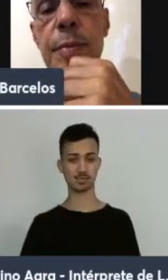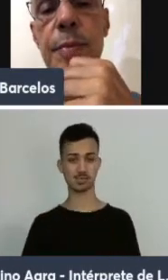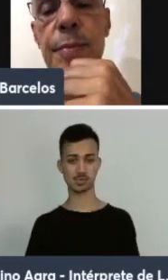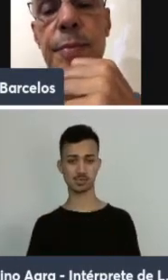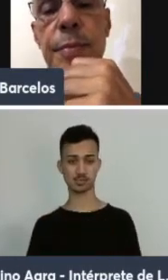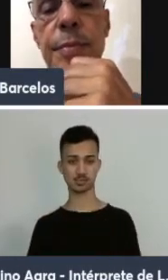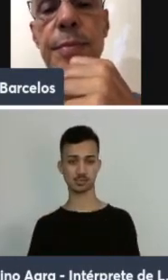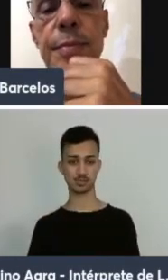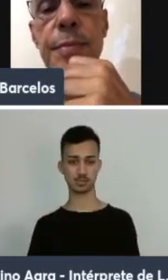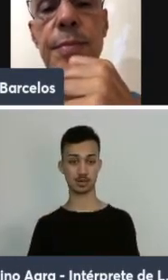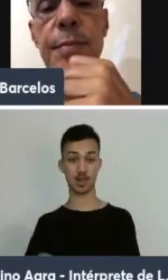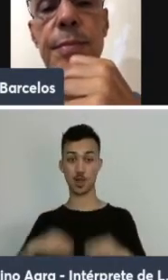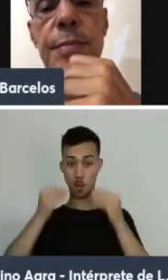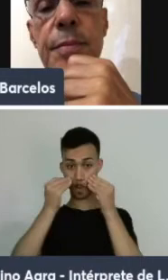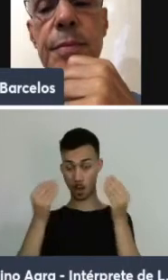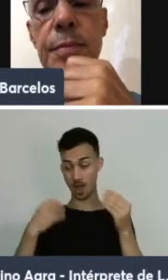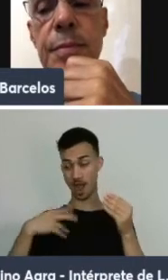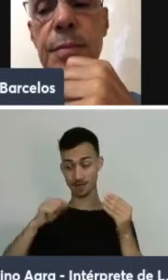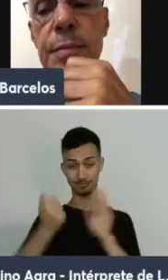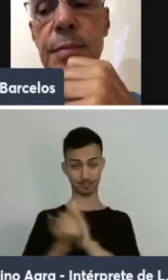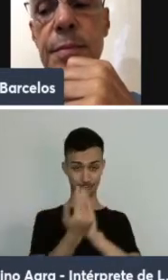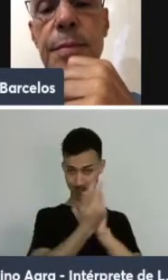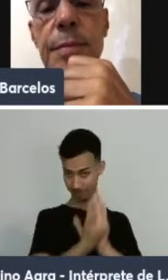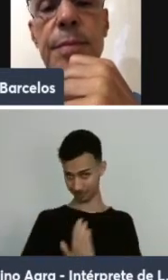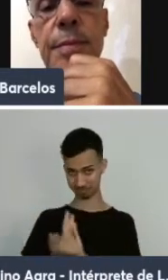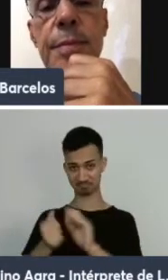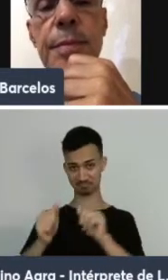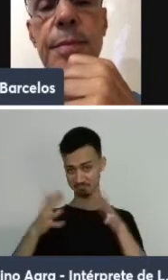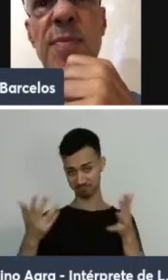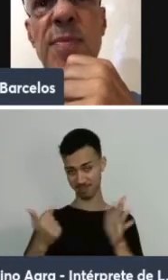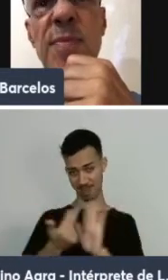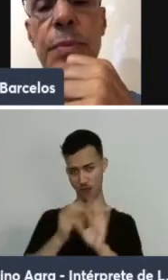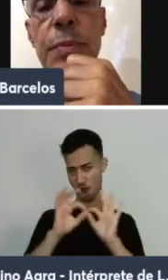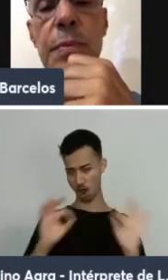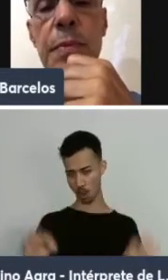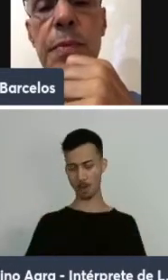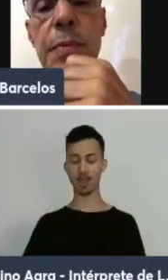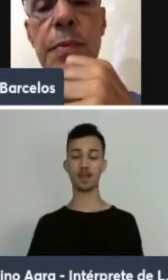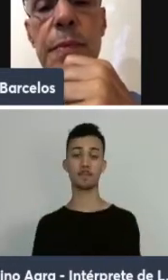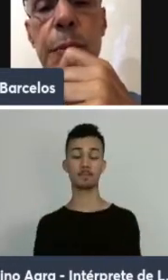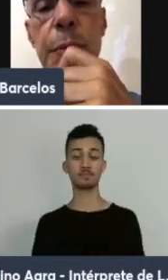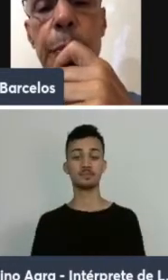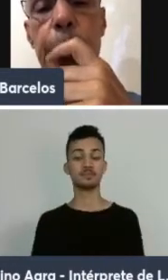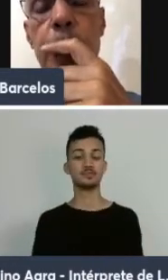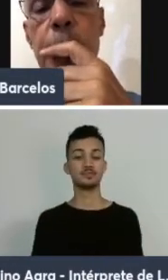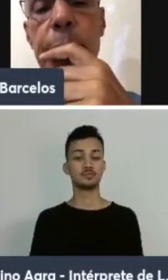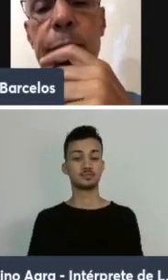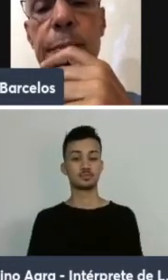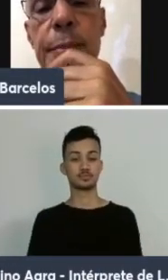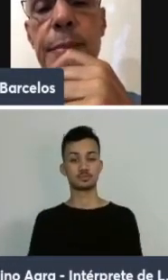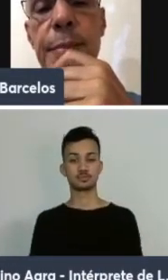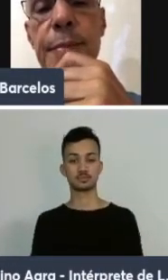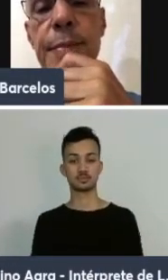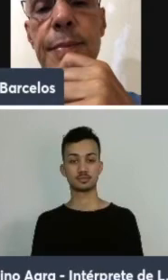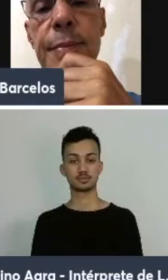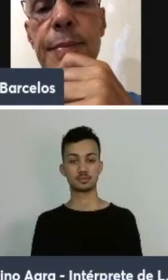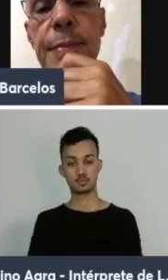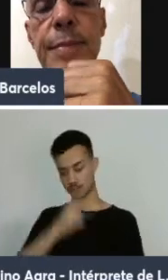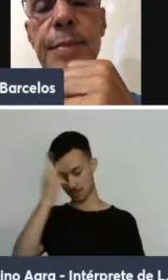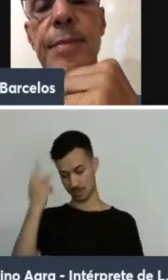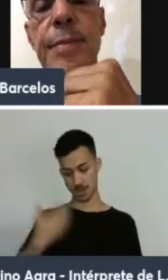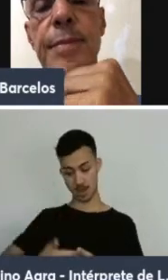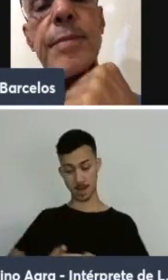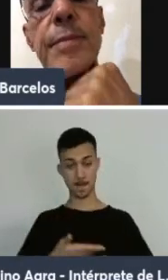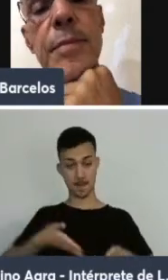assim, como se fosse uma cidade, era um desenho muito bem feito, mas era desenho, falava de animação. E as pessoas, o bebê